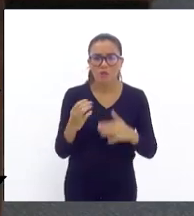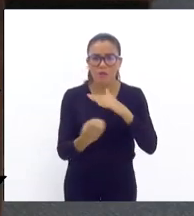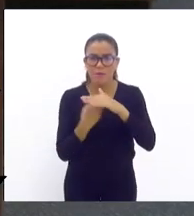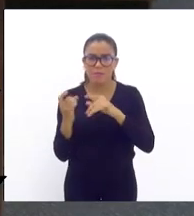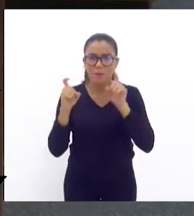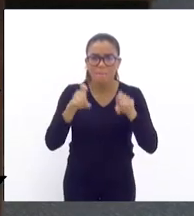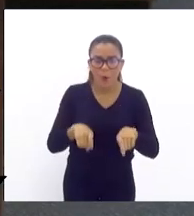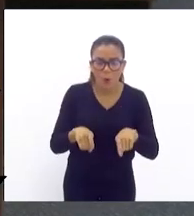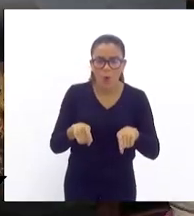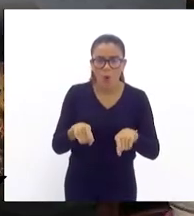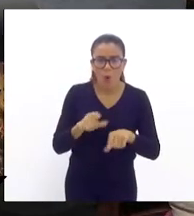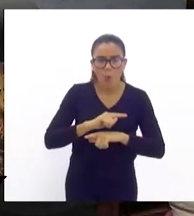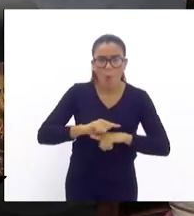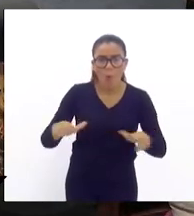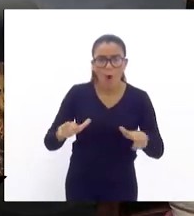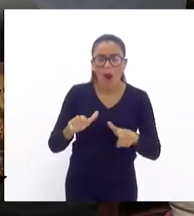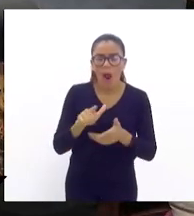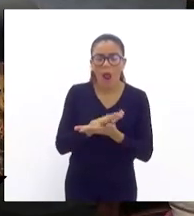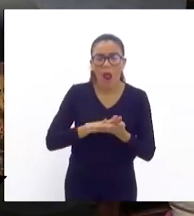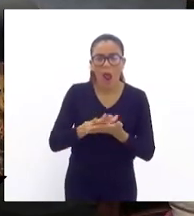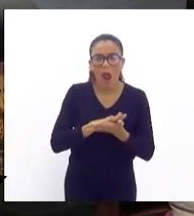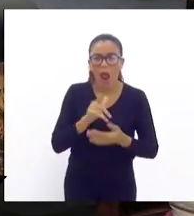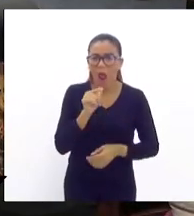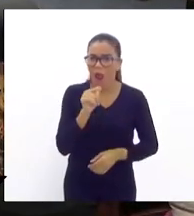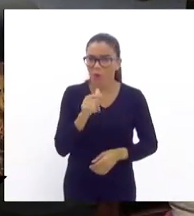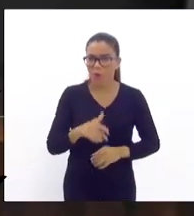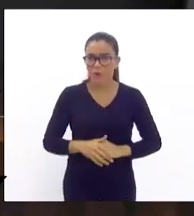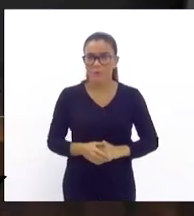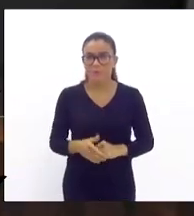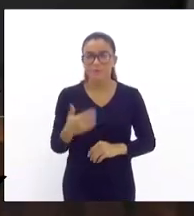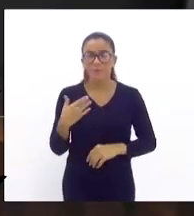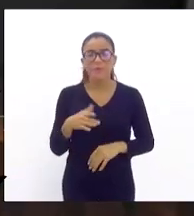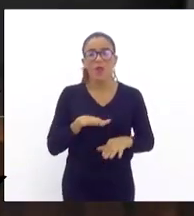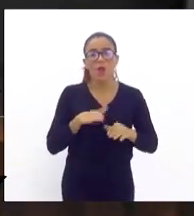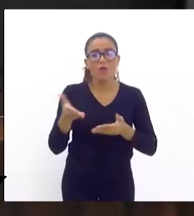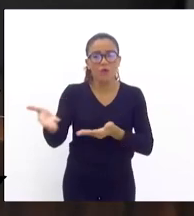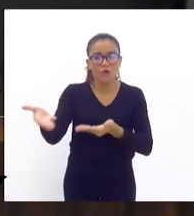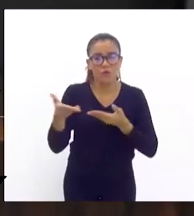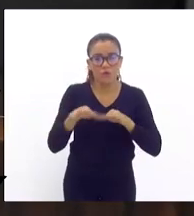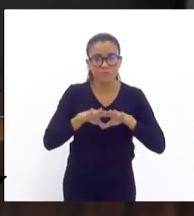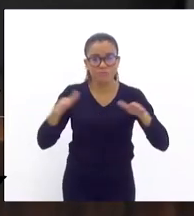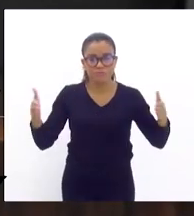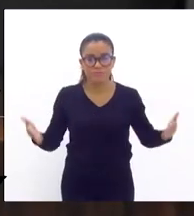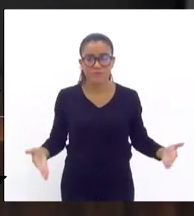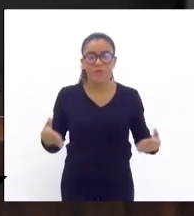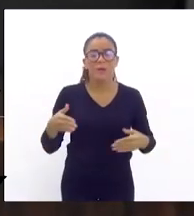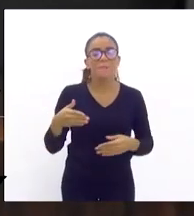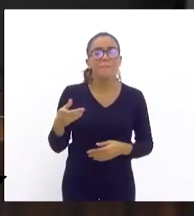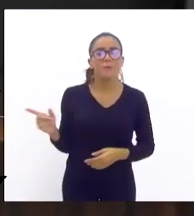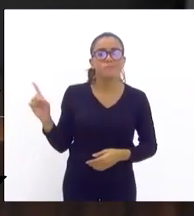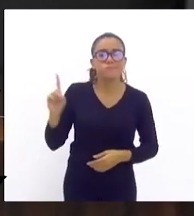mais. Obrigado, Jax. Eu vou chamar para compor a mesa o representante da Genersa, por favor.